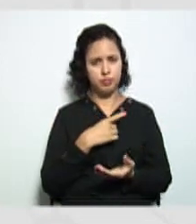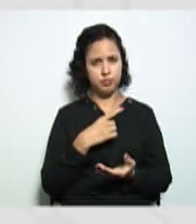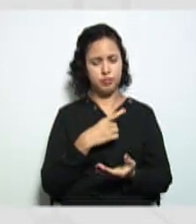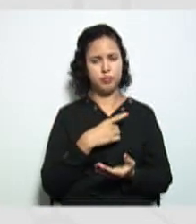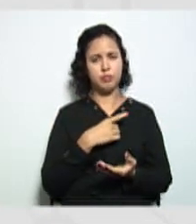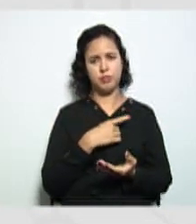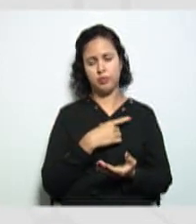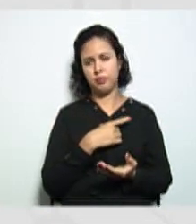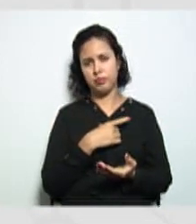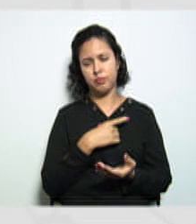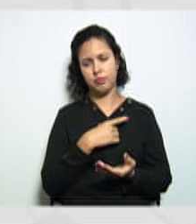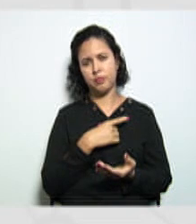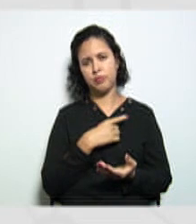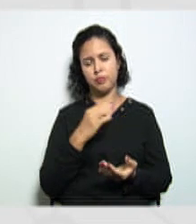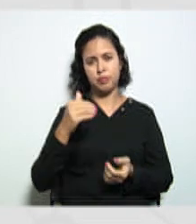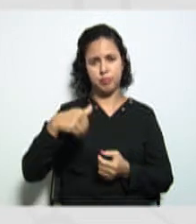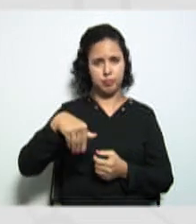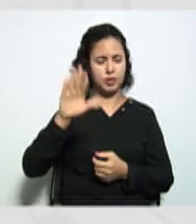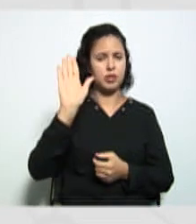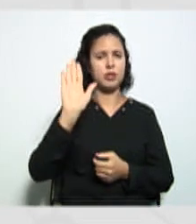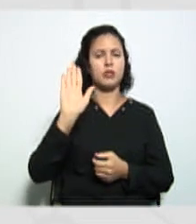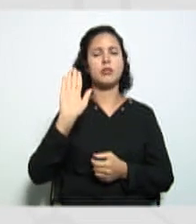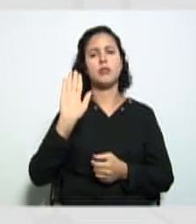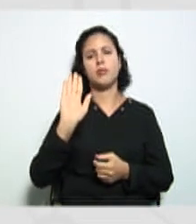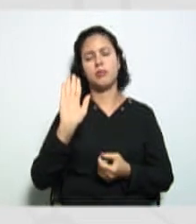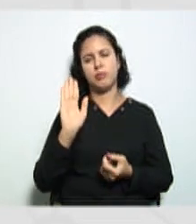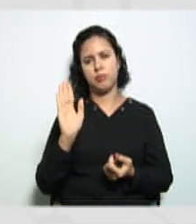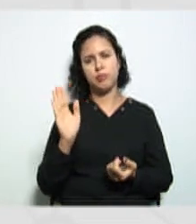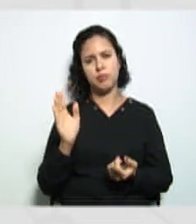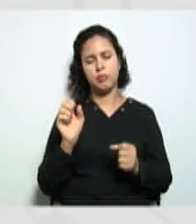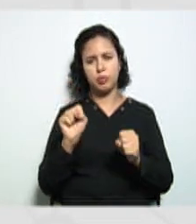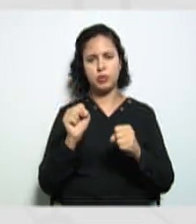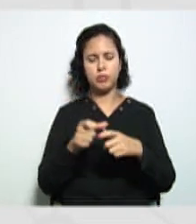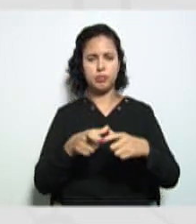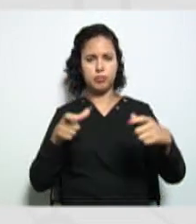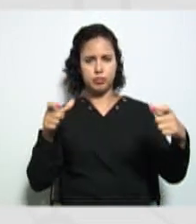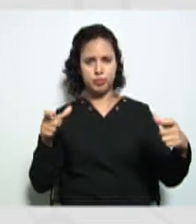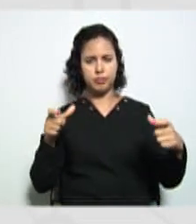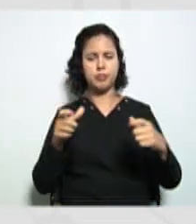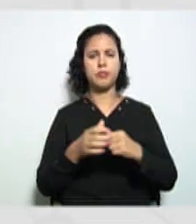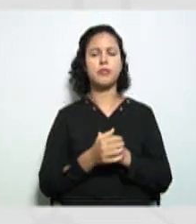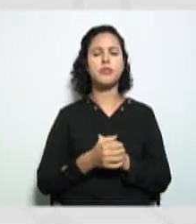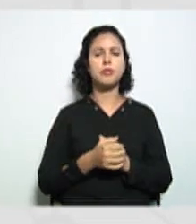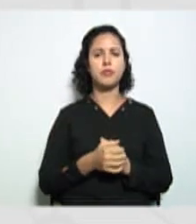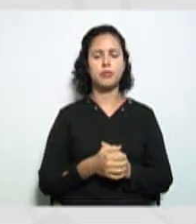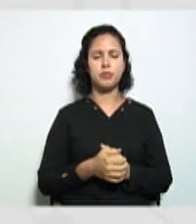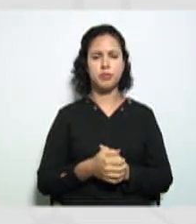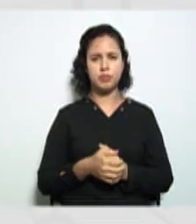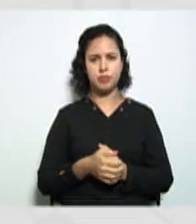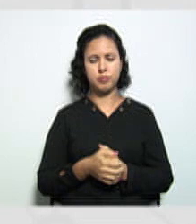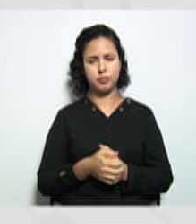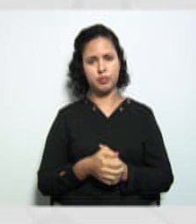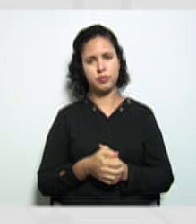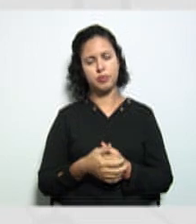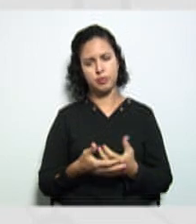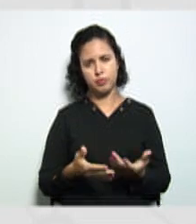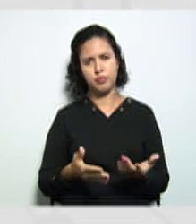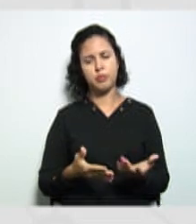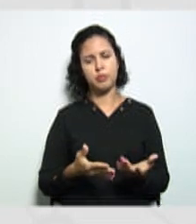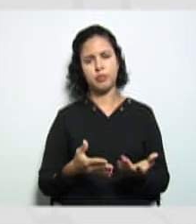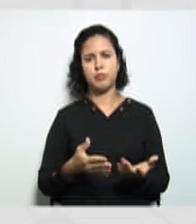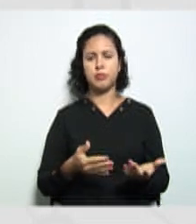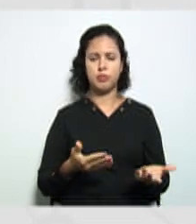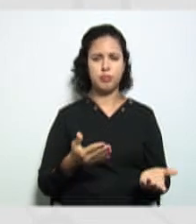há 5 anos à frente, pode ser que isso tenha aumentado. Então, a probabilidade é que esteja maior